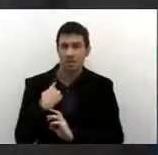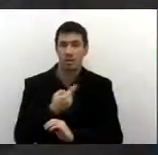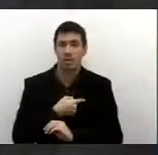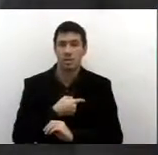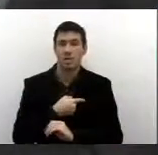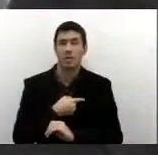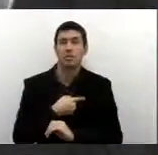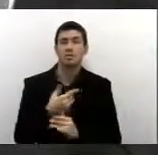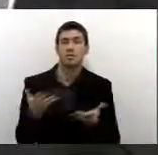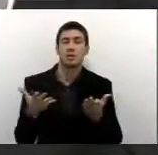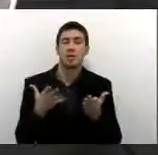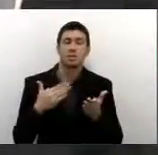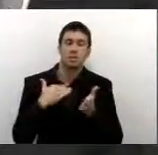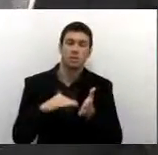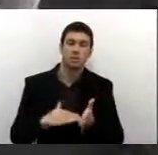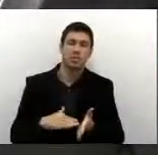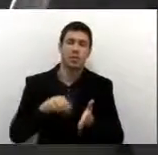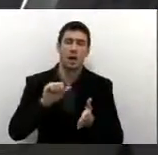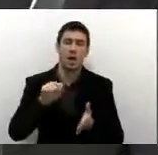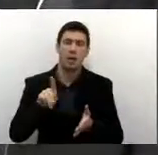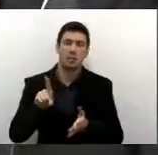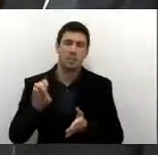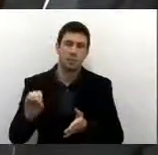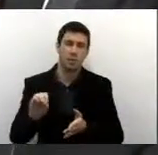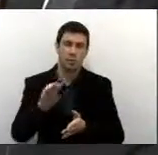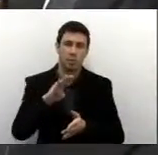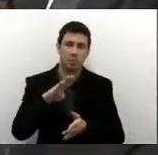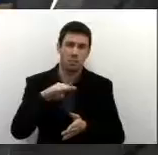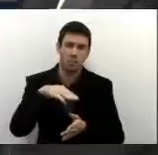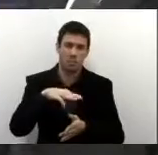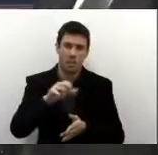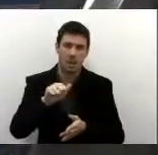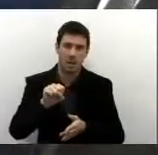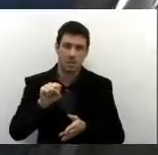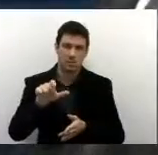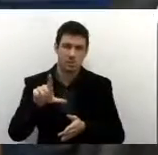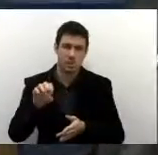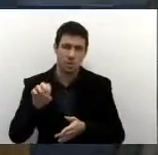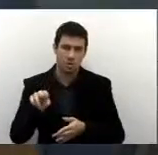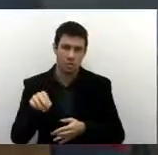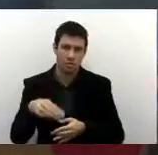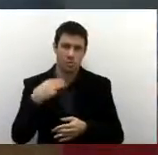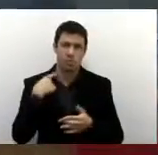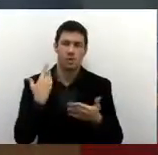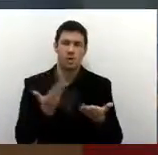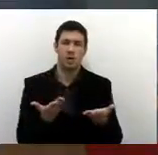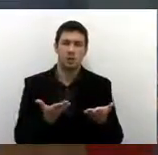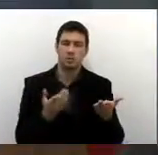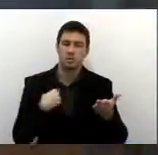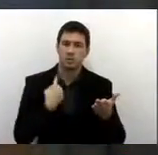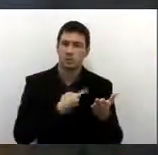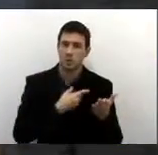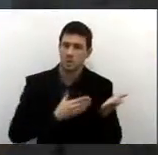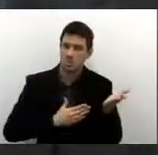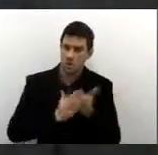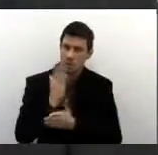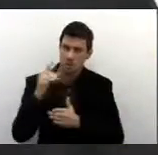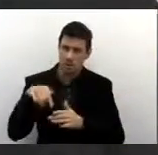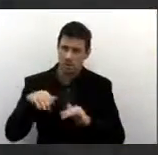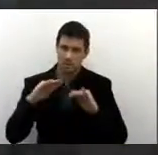conversou aqui com o secretário Abdo Mazum, da pasta da Secretaria de Assuntos Legislativos. Já passaram por essa casa